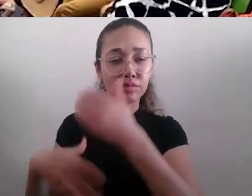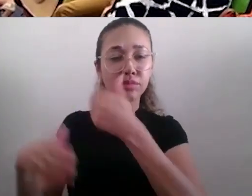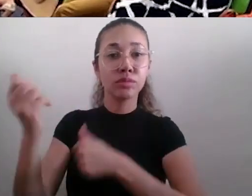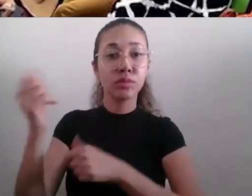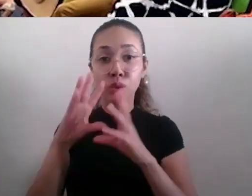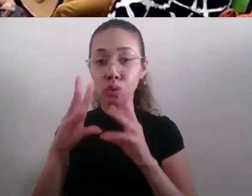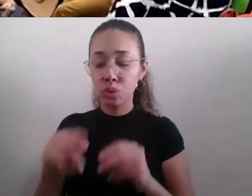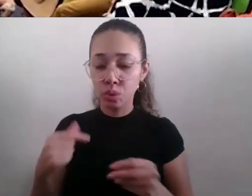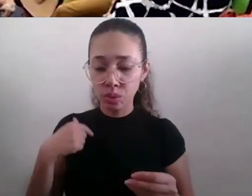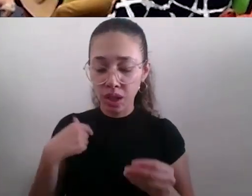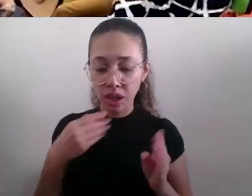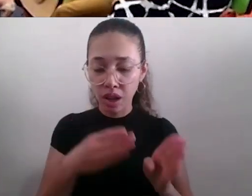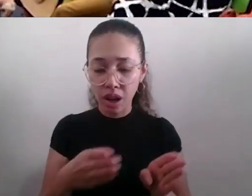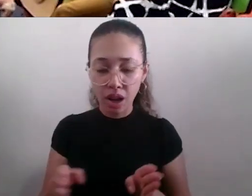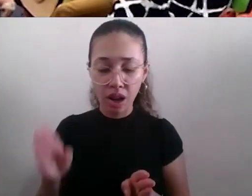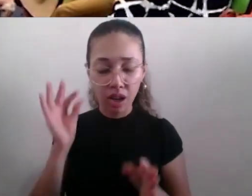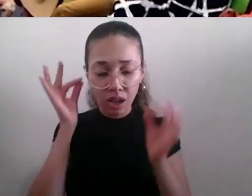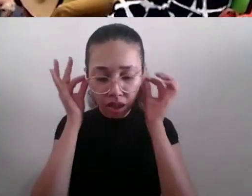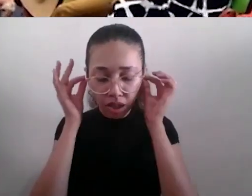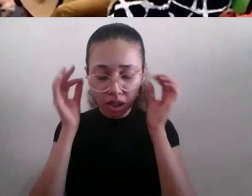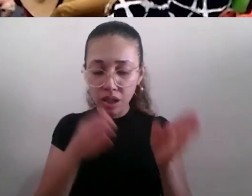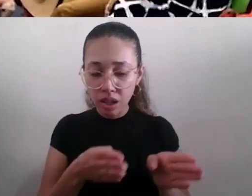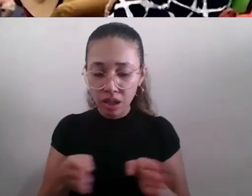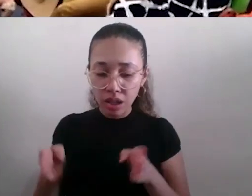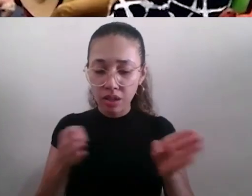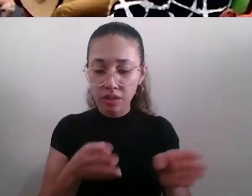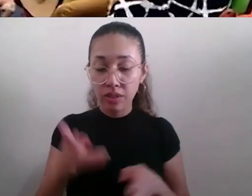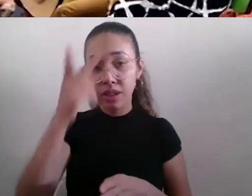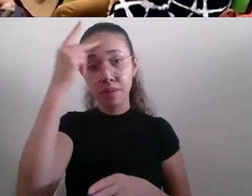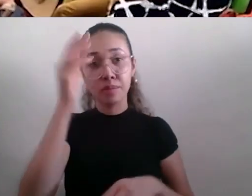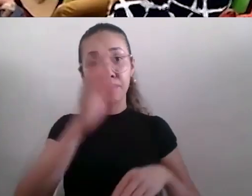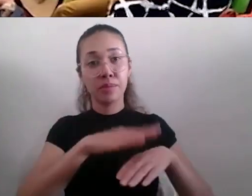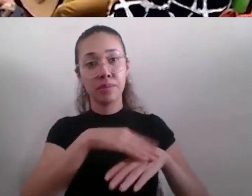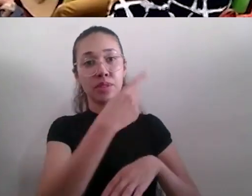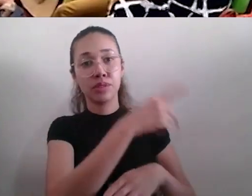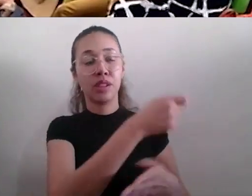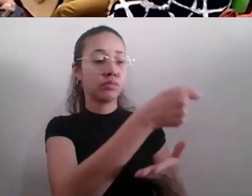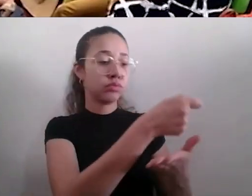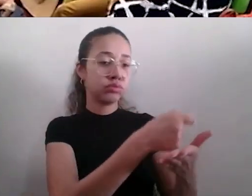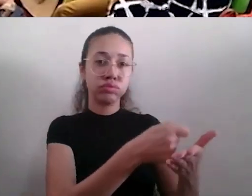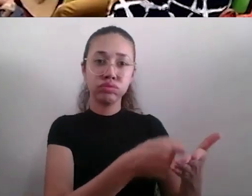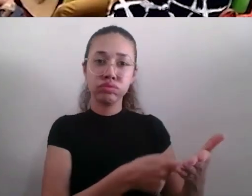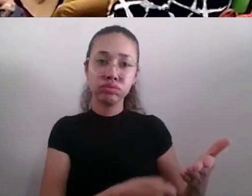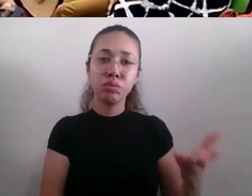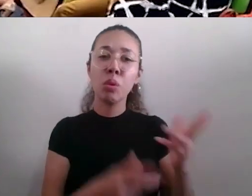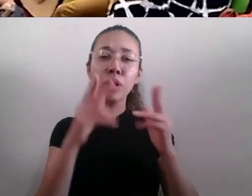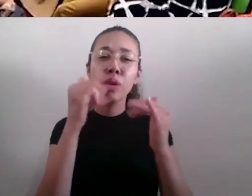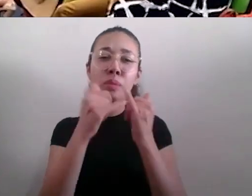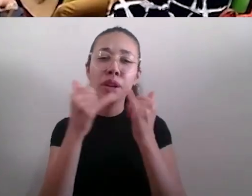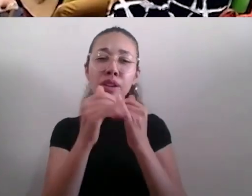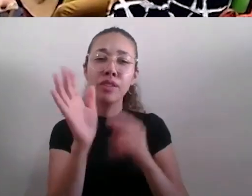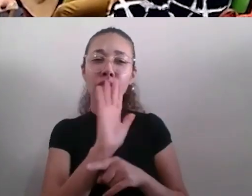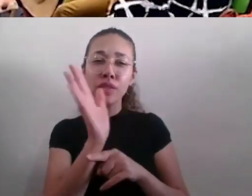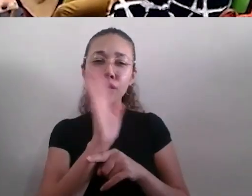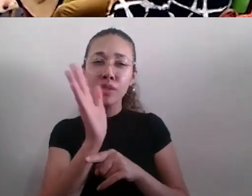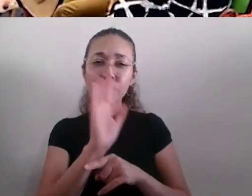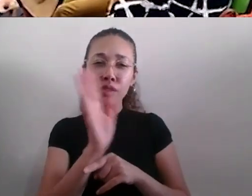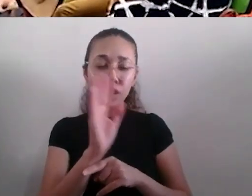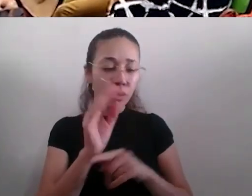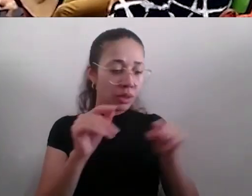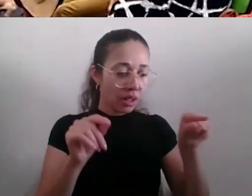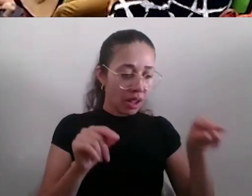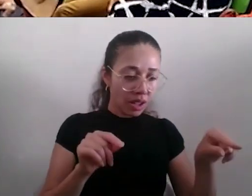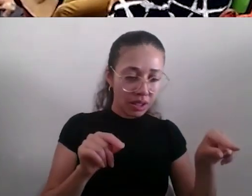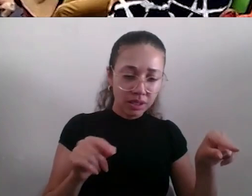fez, e alguém da Novelo escreve o roteiro. E aí o roteiro é um roteiro como se fosse um roteiro de filme. Você vai juntando, você pega esse áudio